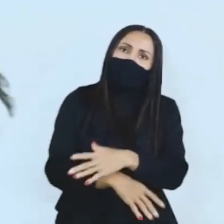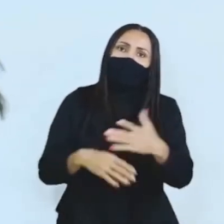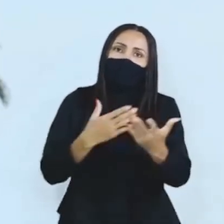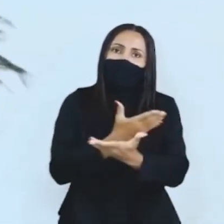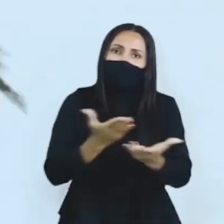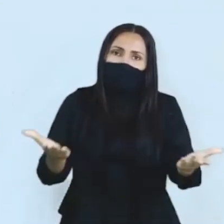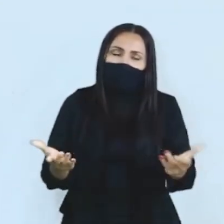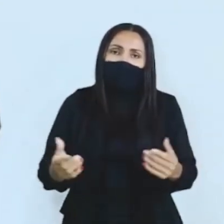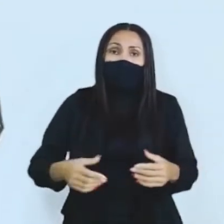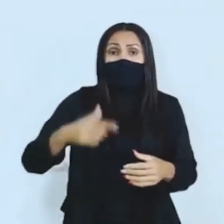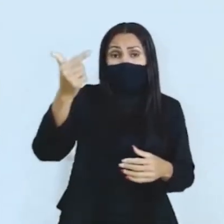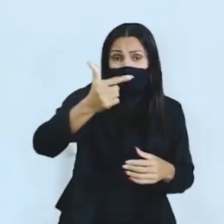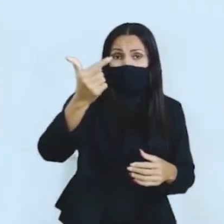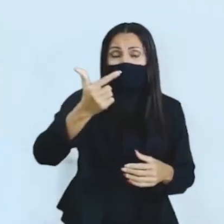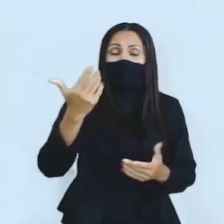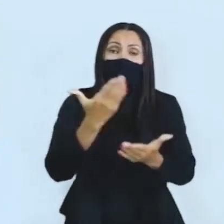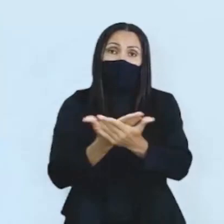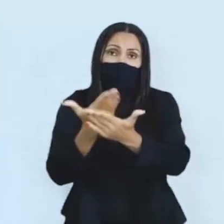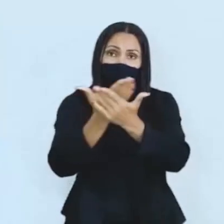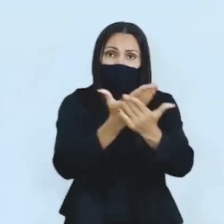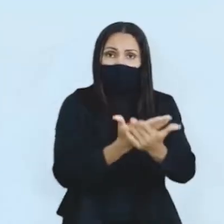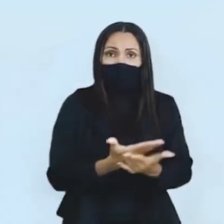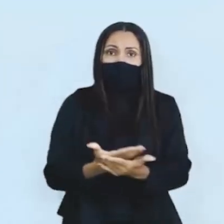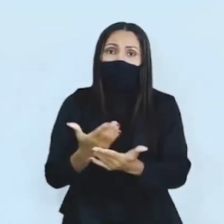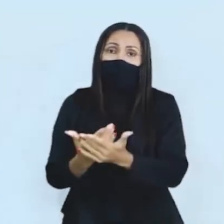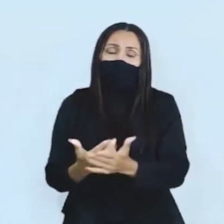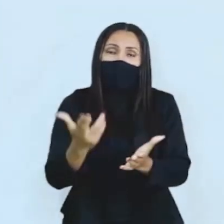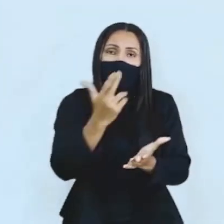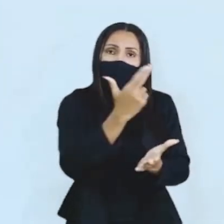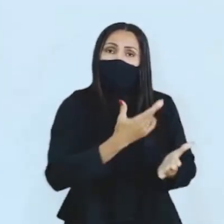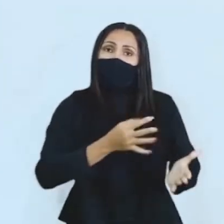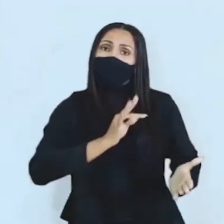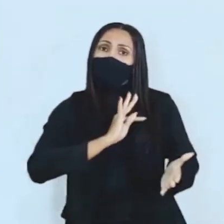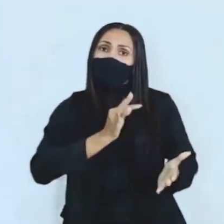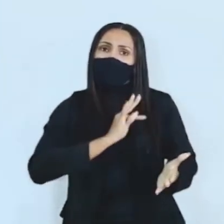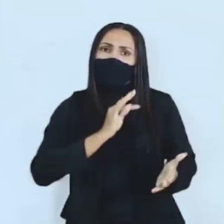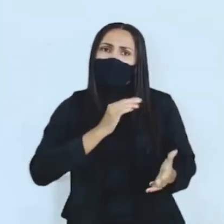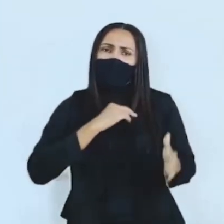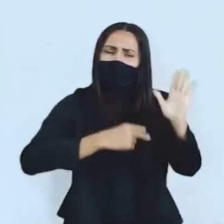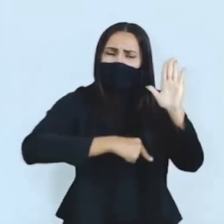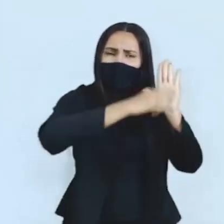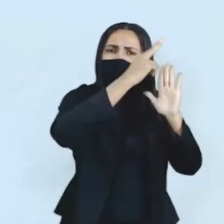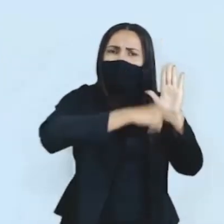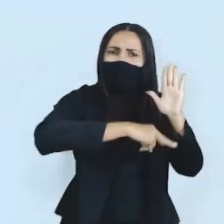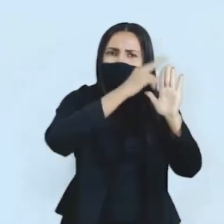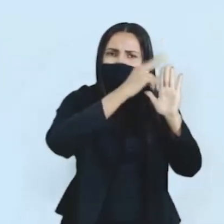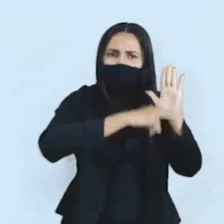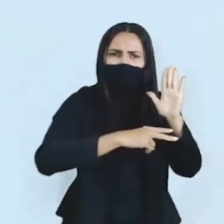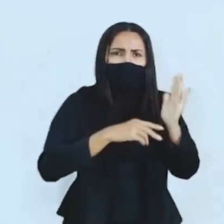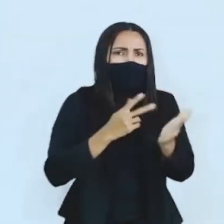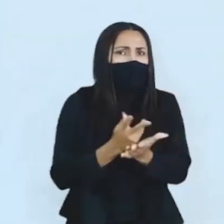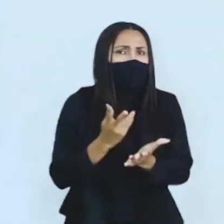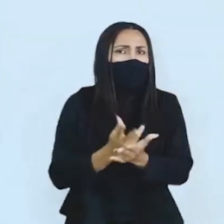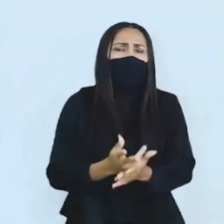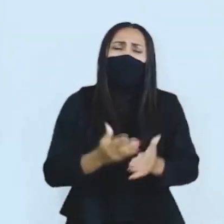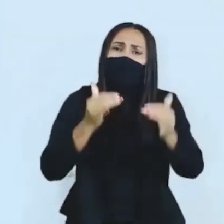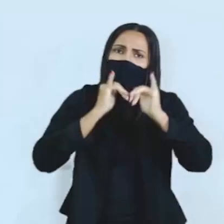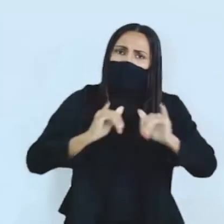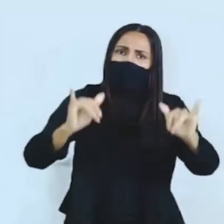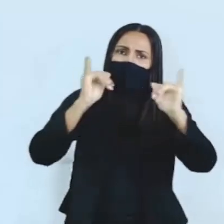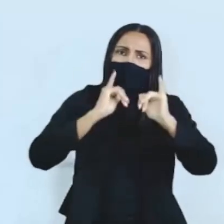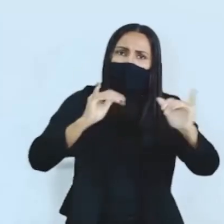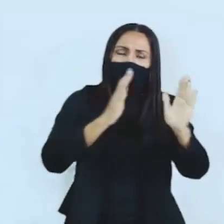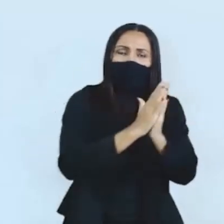a nossa segunda aula da disciplina de desenho técnico. Leiam atentamente as informações do e-book na